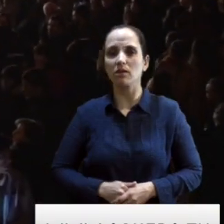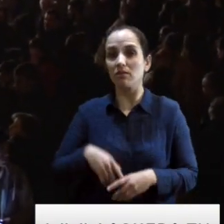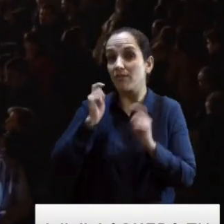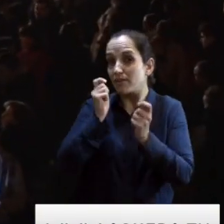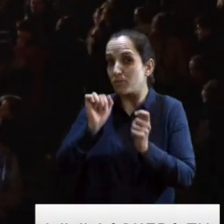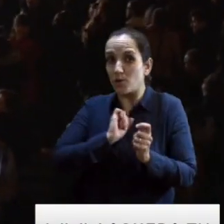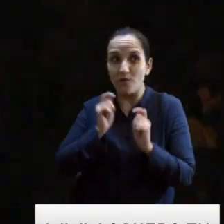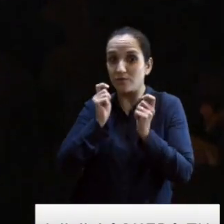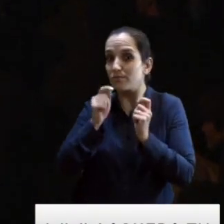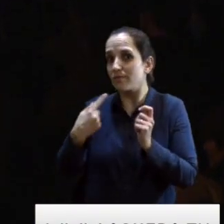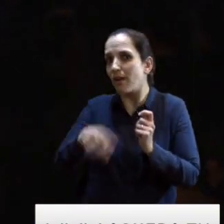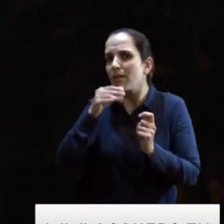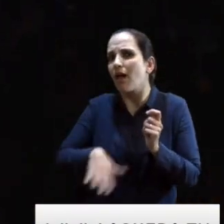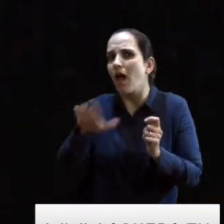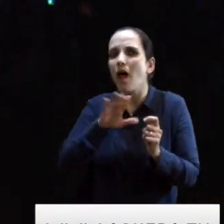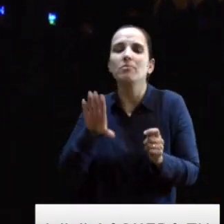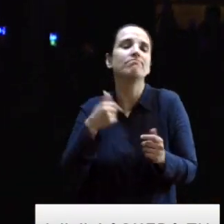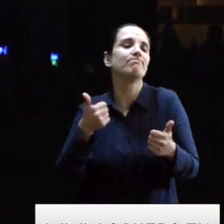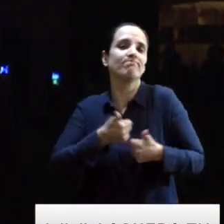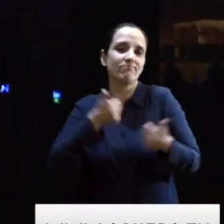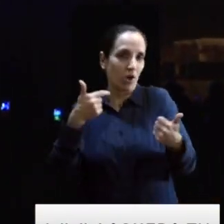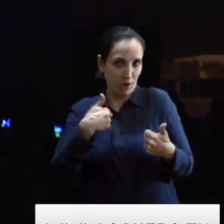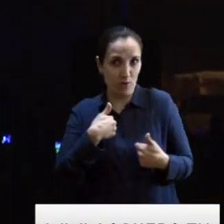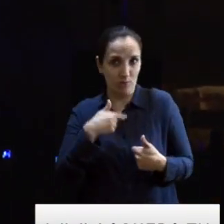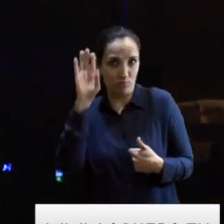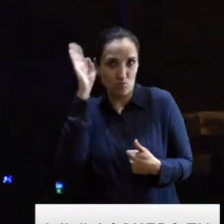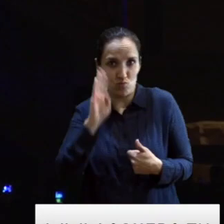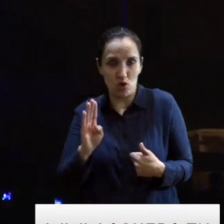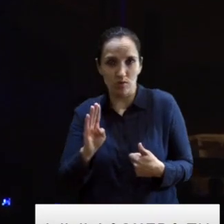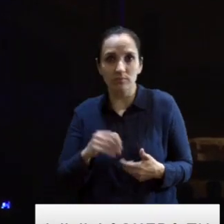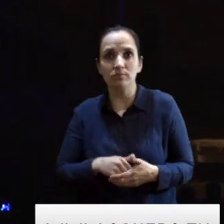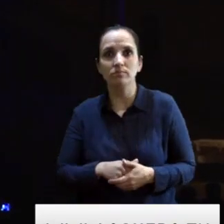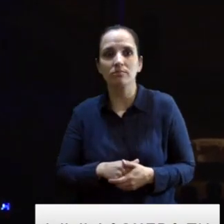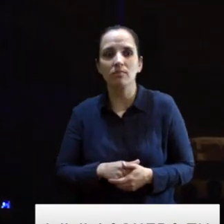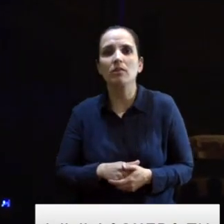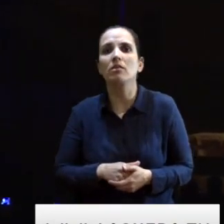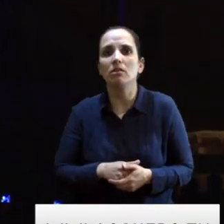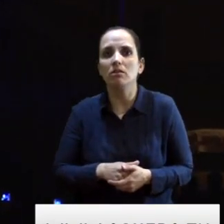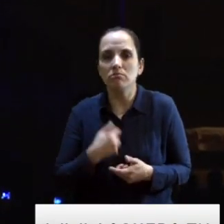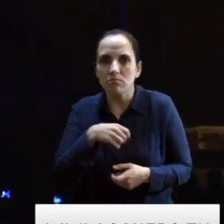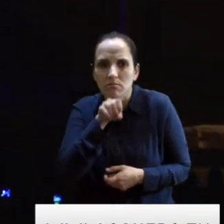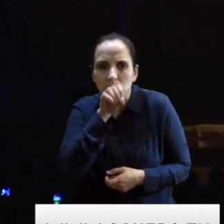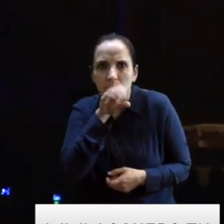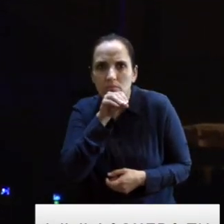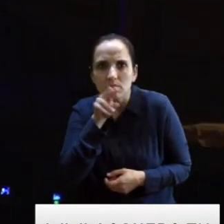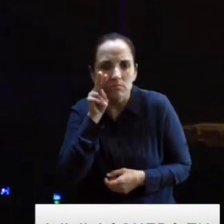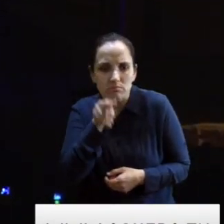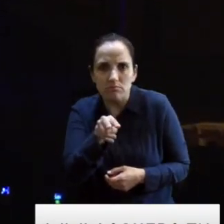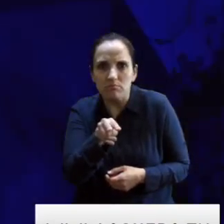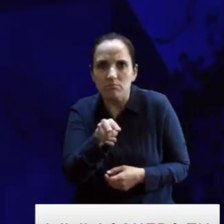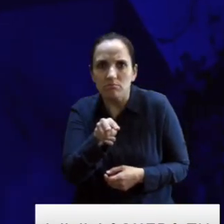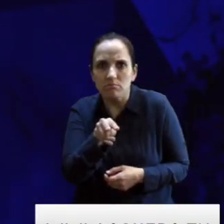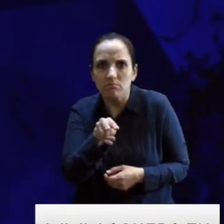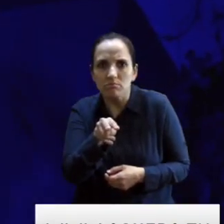Face meu, existe por esta terra alguém mais bem servida do que eu? Qual não é o seu espanto quando ouve a